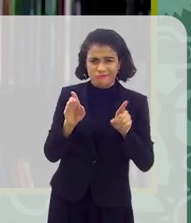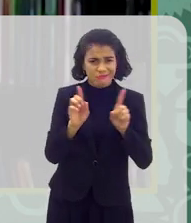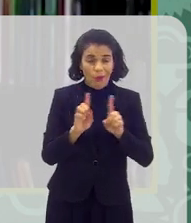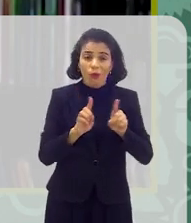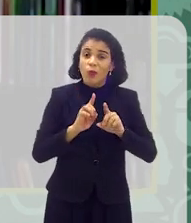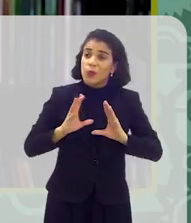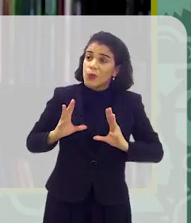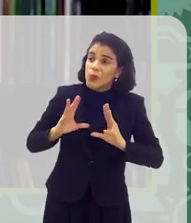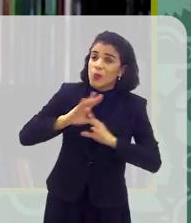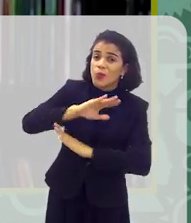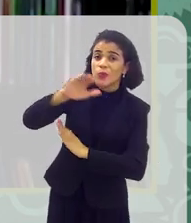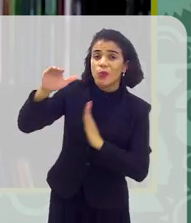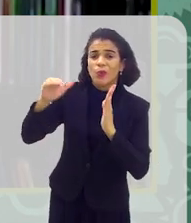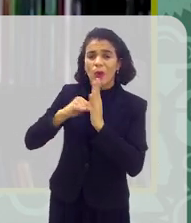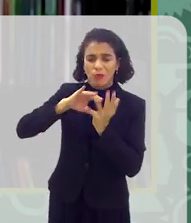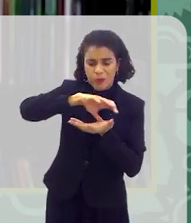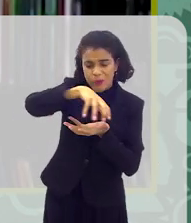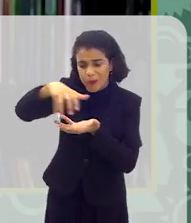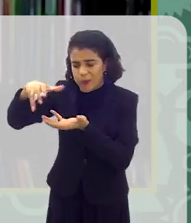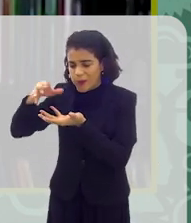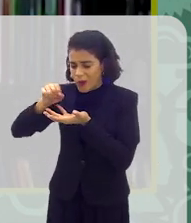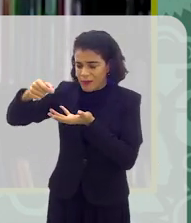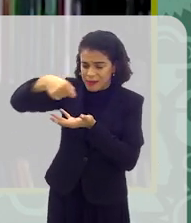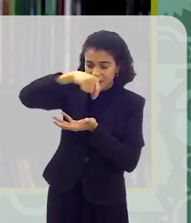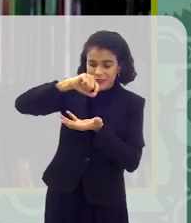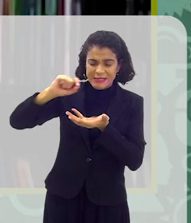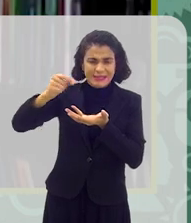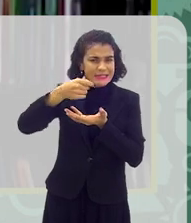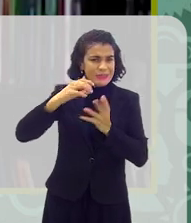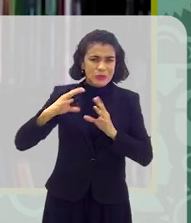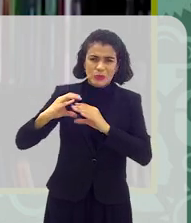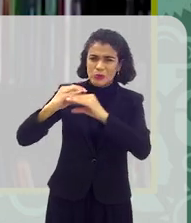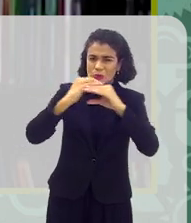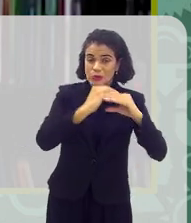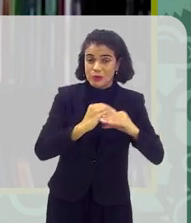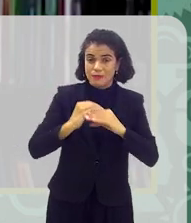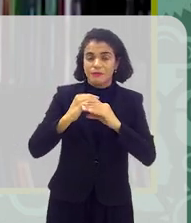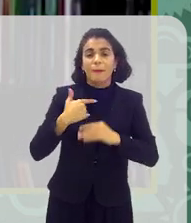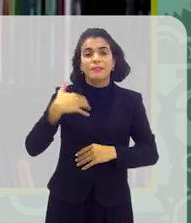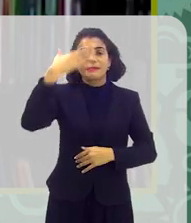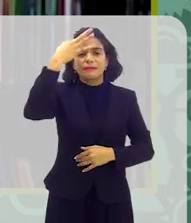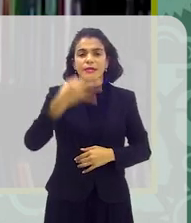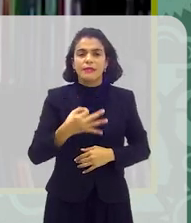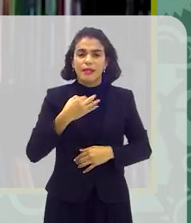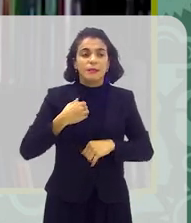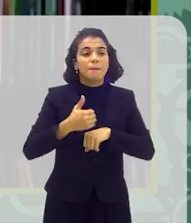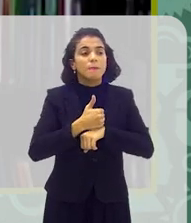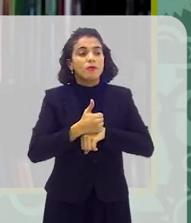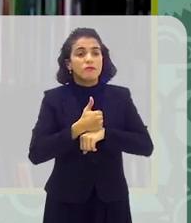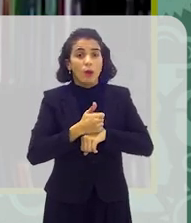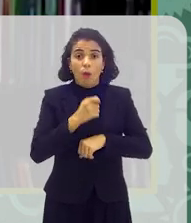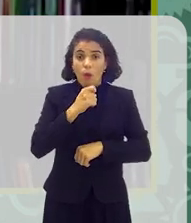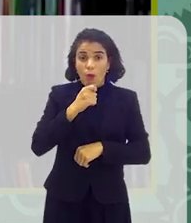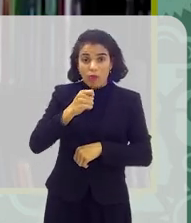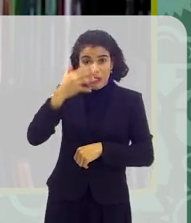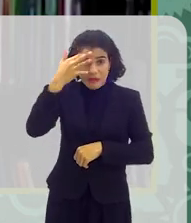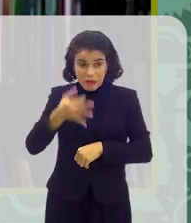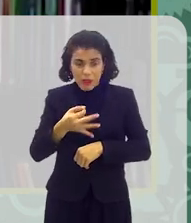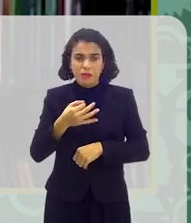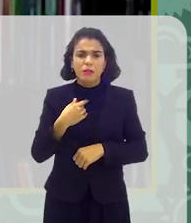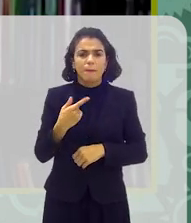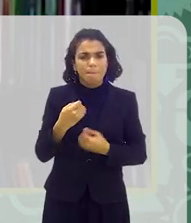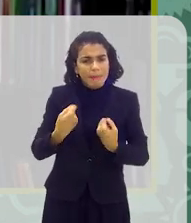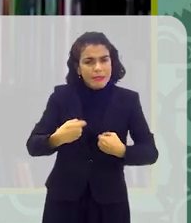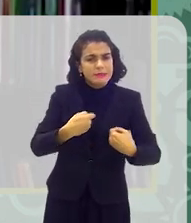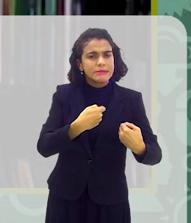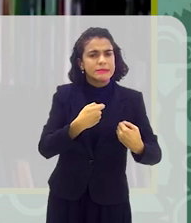vive essas dificuldades educacionais que o professor André colocou. Então, ele tem que ter muita certeza daquela profissão que ele escolheu. Se ele não tem certeza,